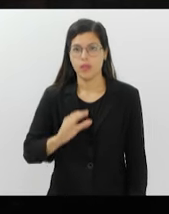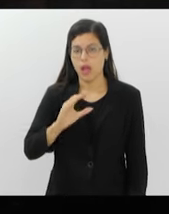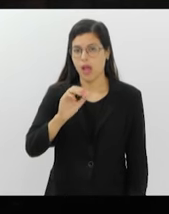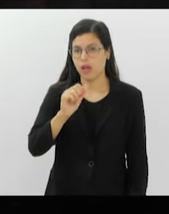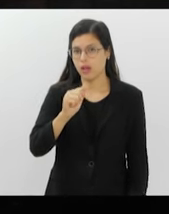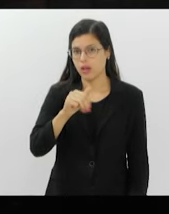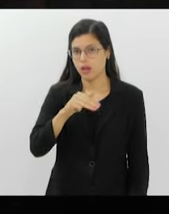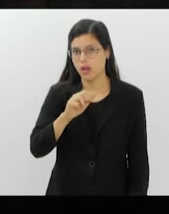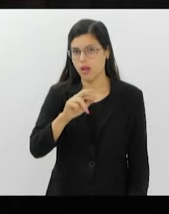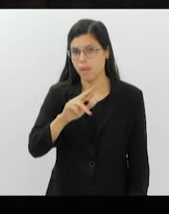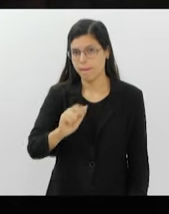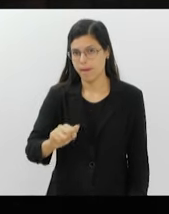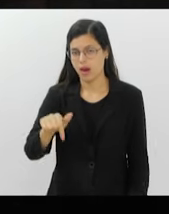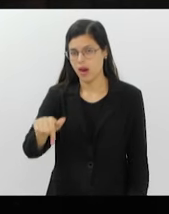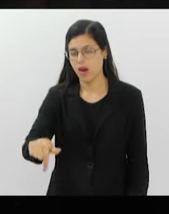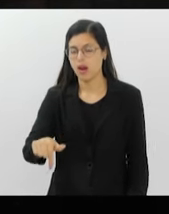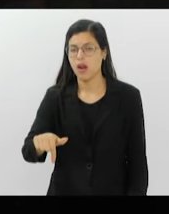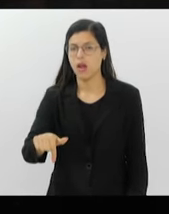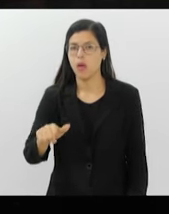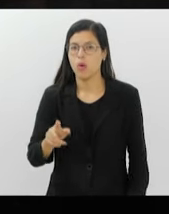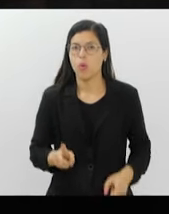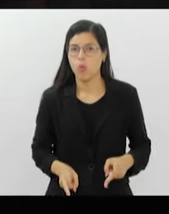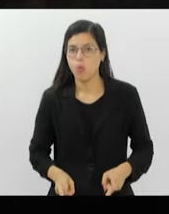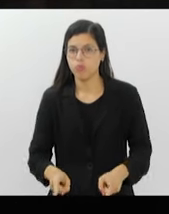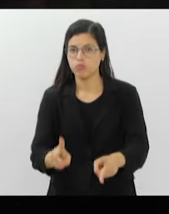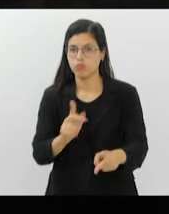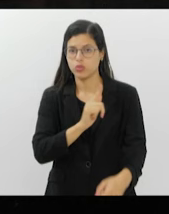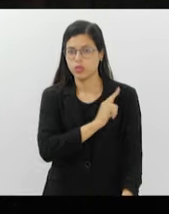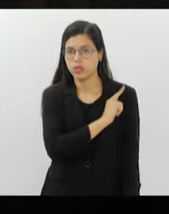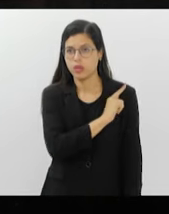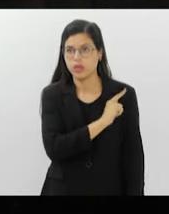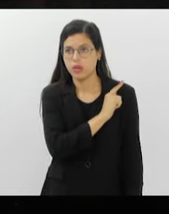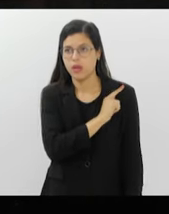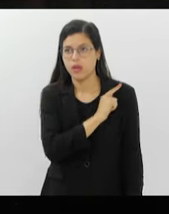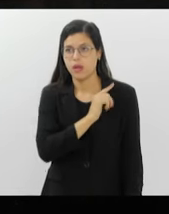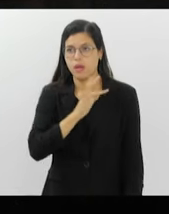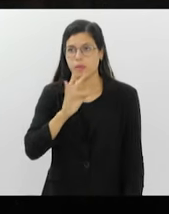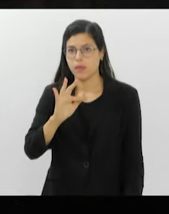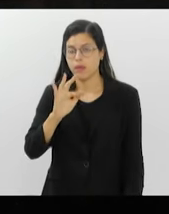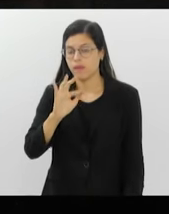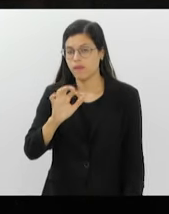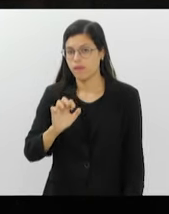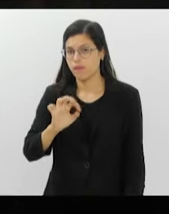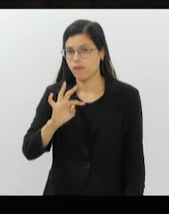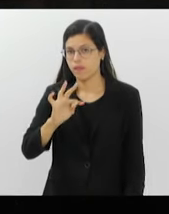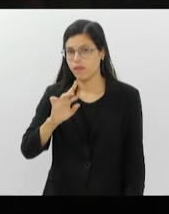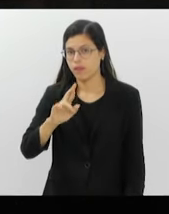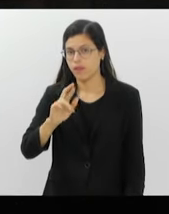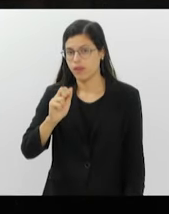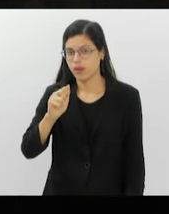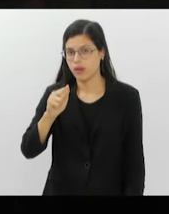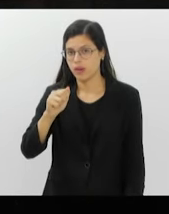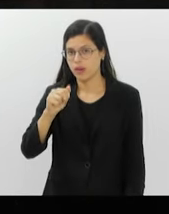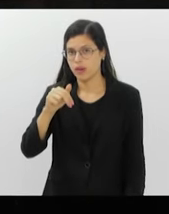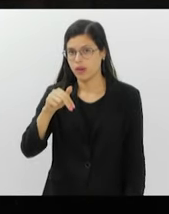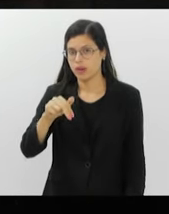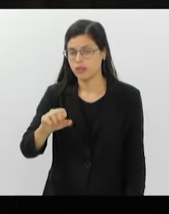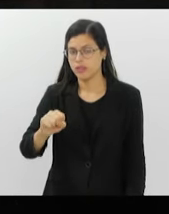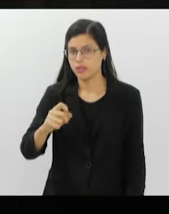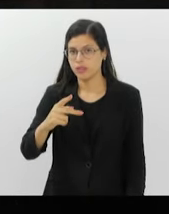compensação continue sendo gerida pela F transpor Porque não houve licitação